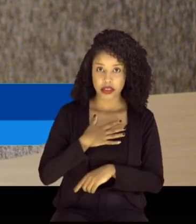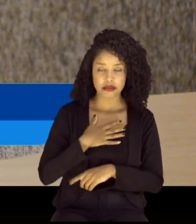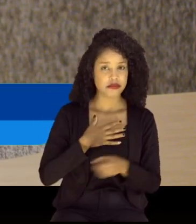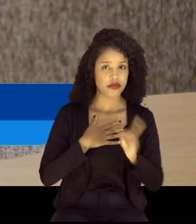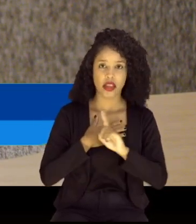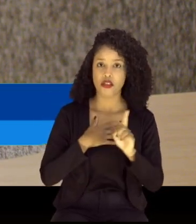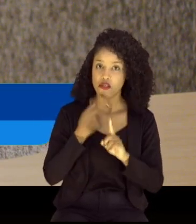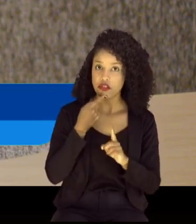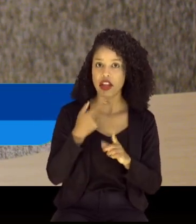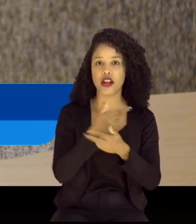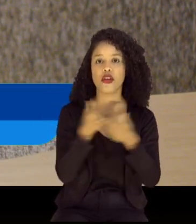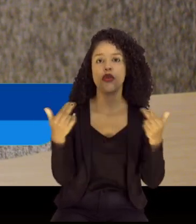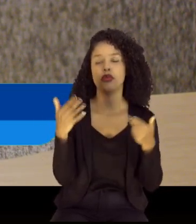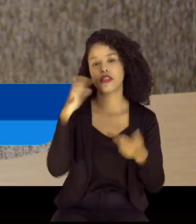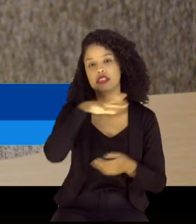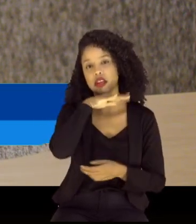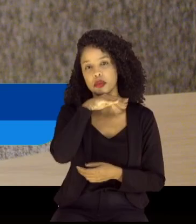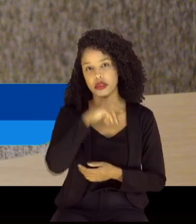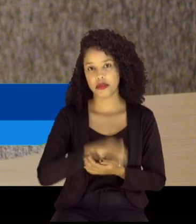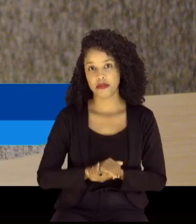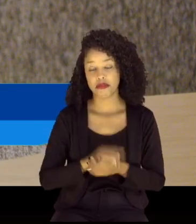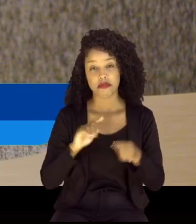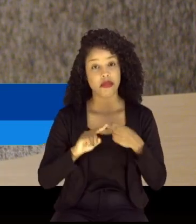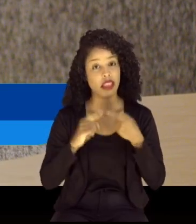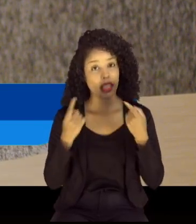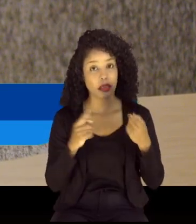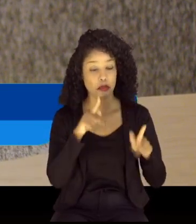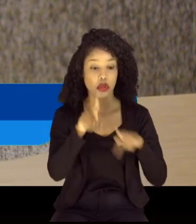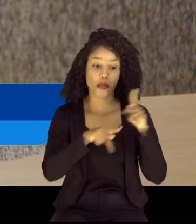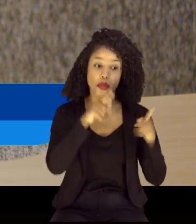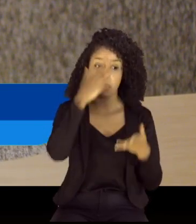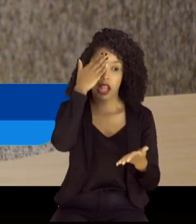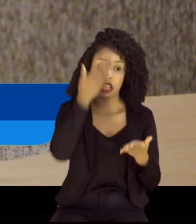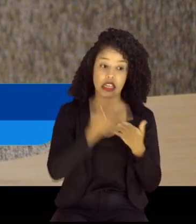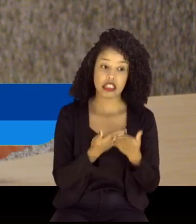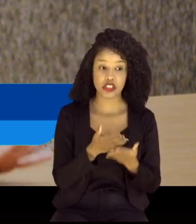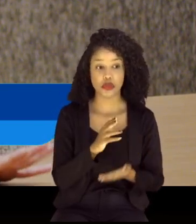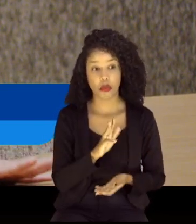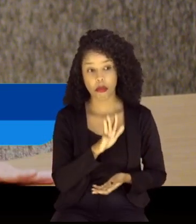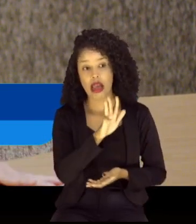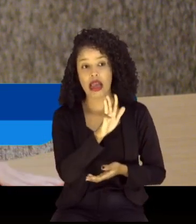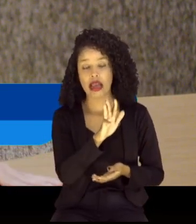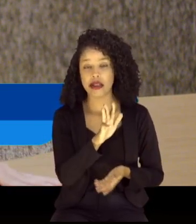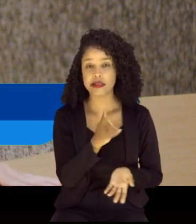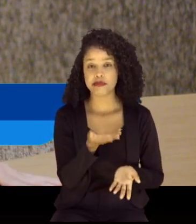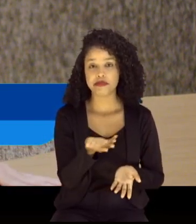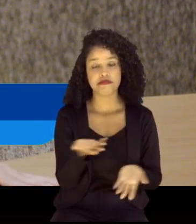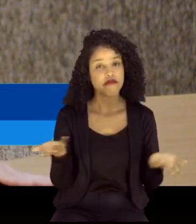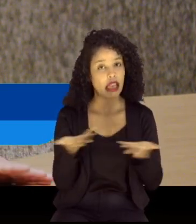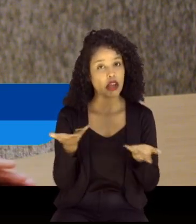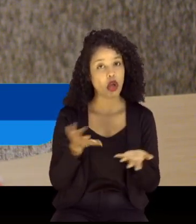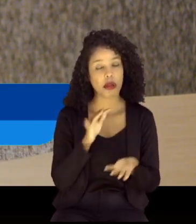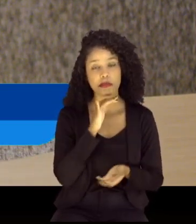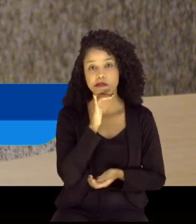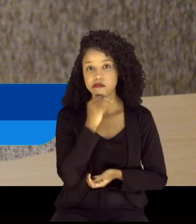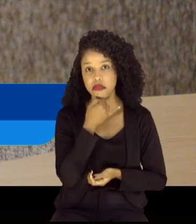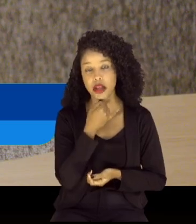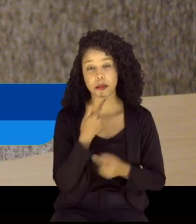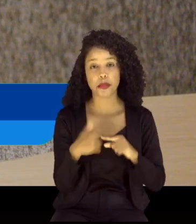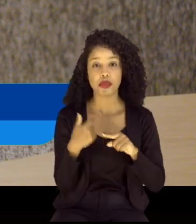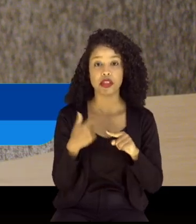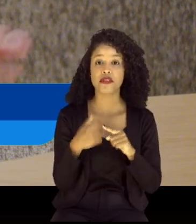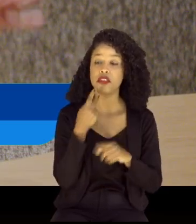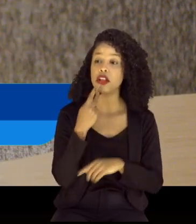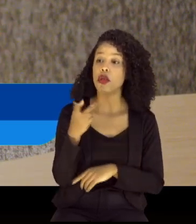que ia fazer de ruim. Agora, ao povo que acreditou e fez o L, deve estar decepcionado, né? Porque ele disse